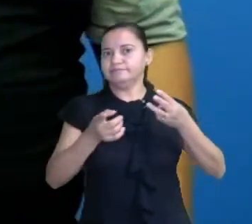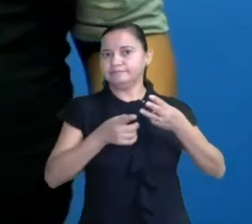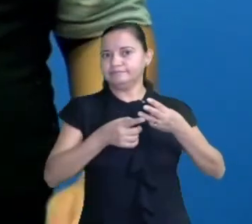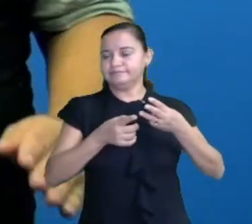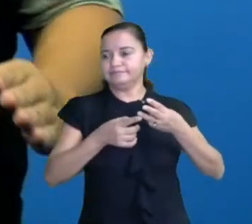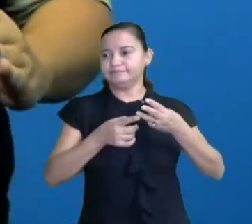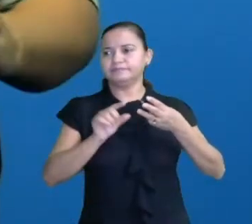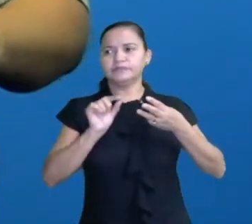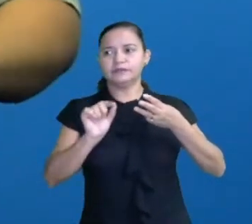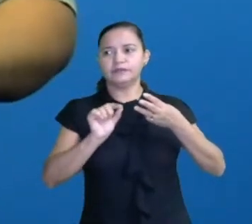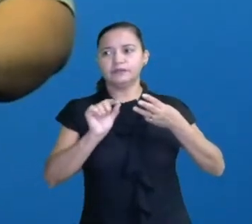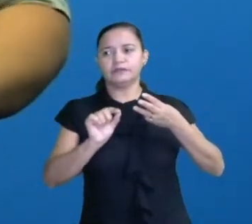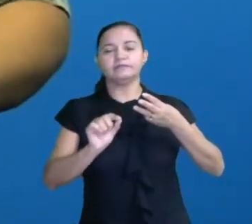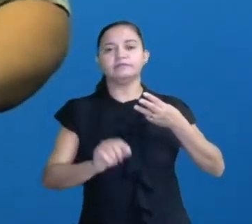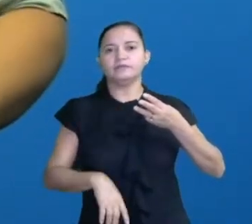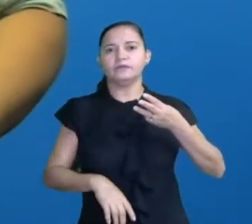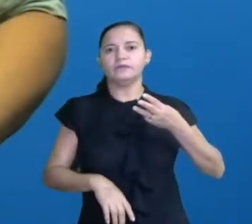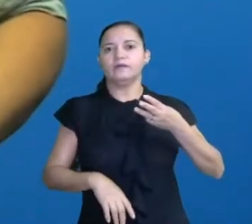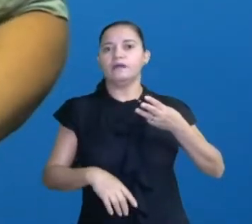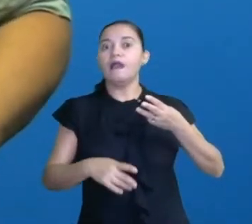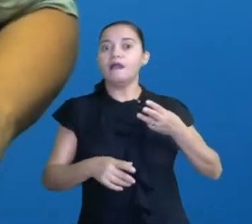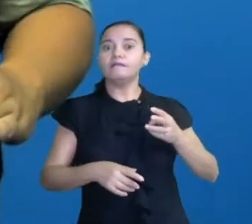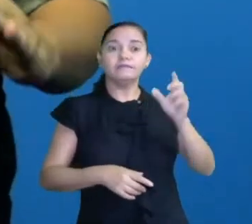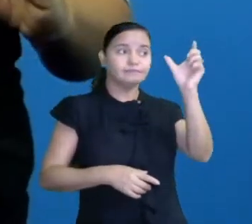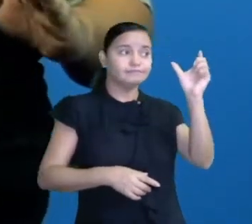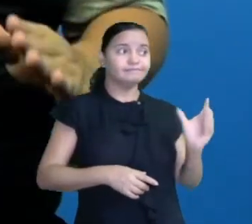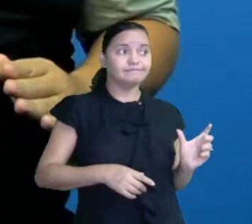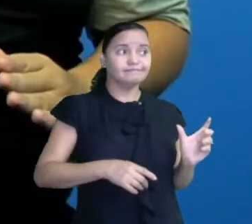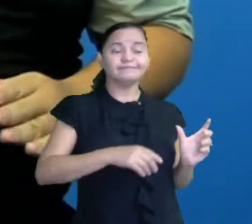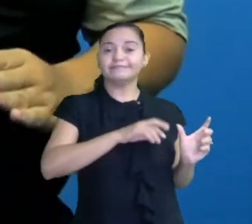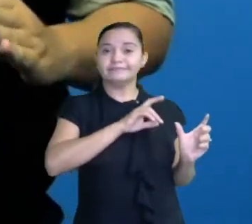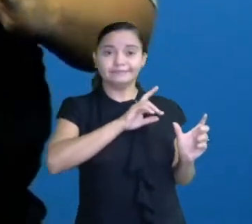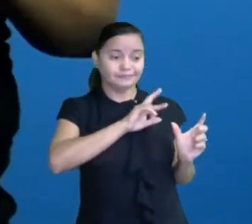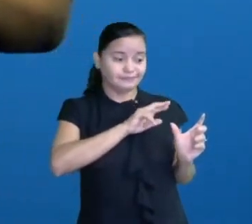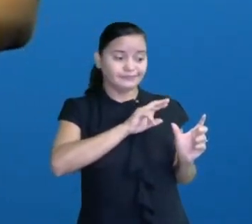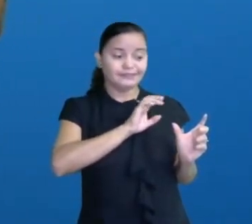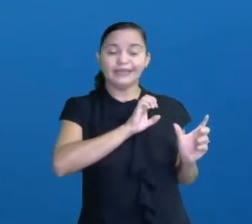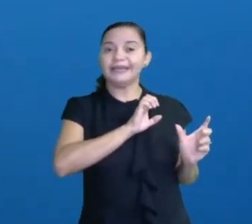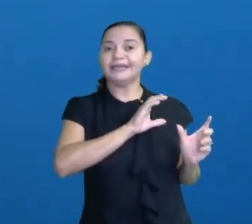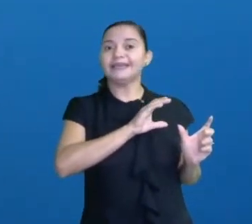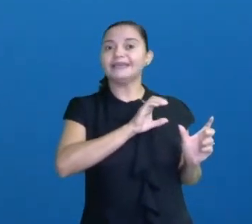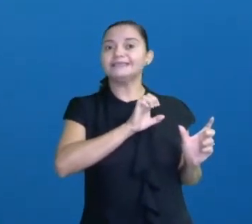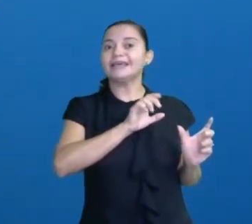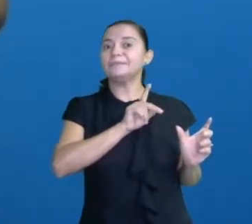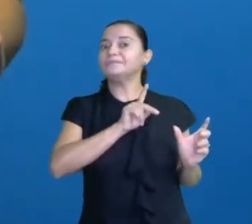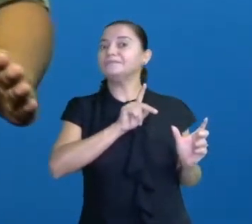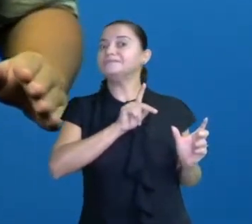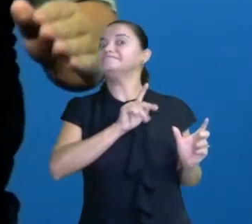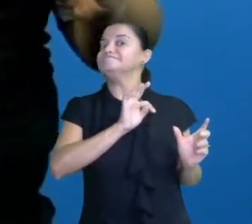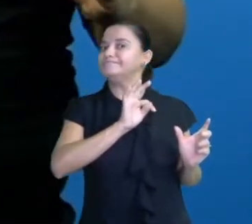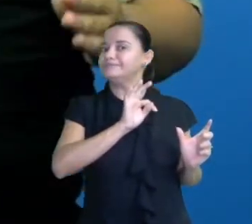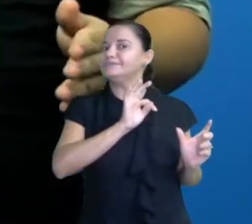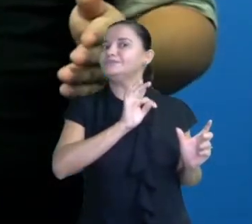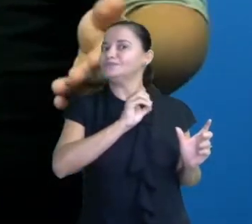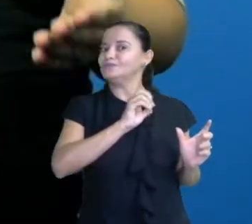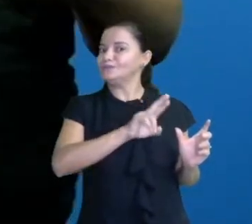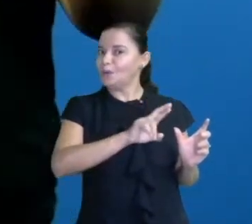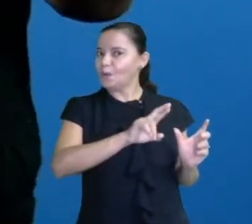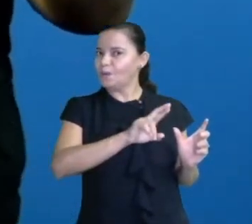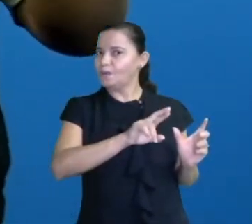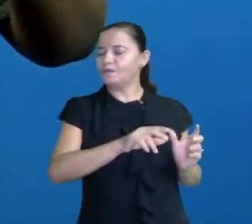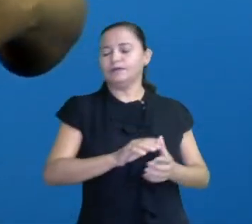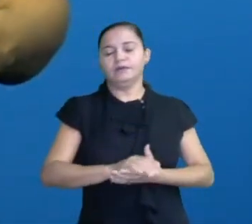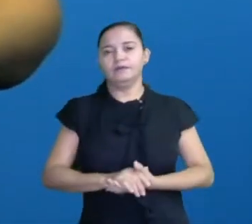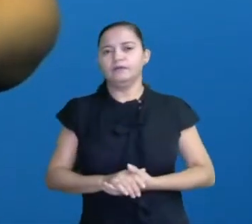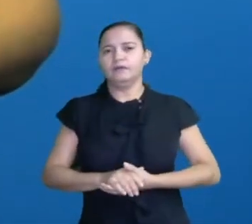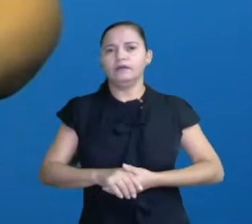que será o receptor, certo? O nosso terceiro personagem será o receptor. Bem simples, receptor é aquele que